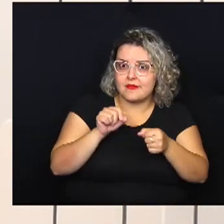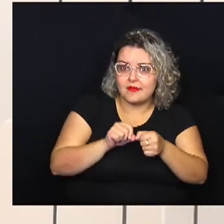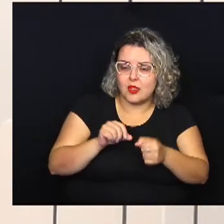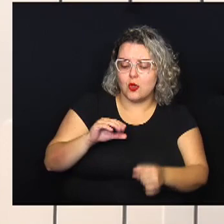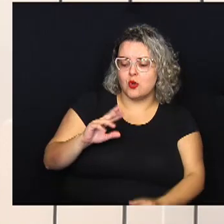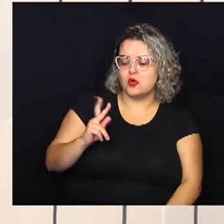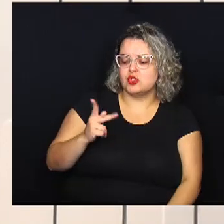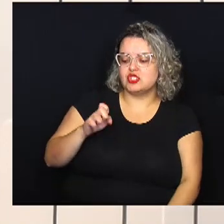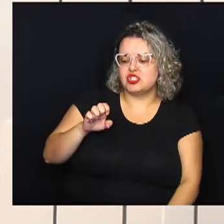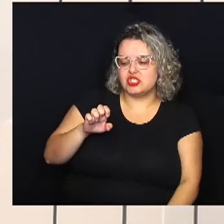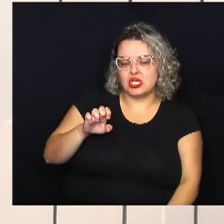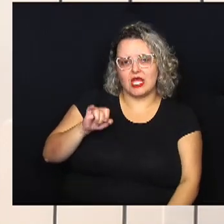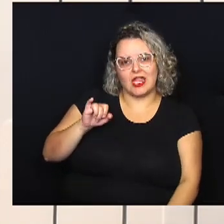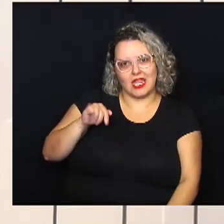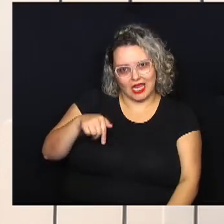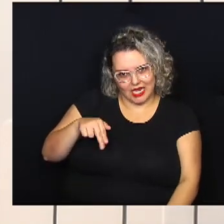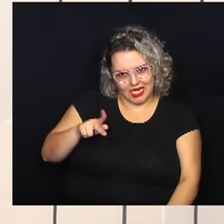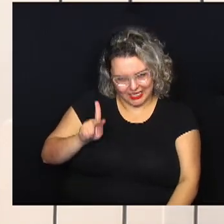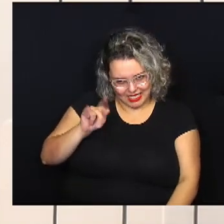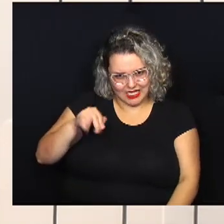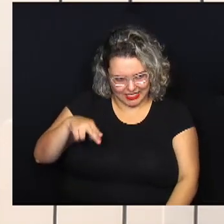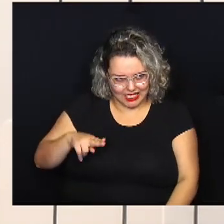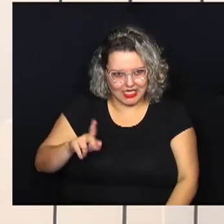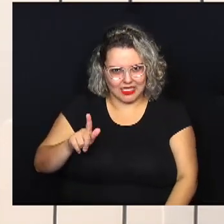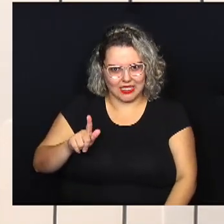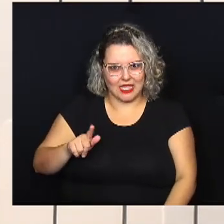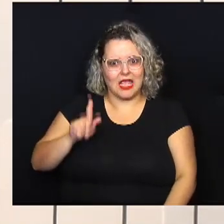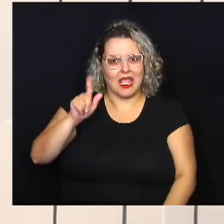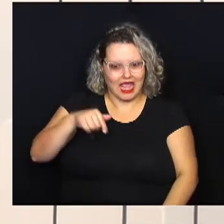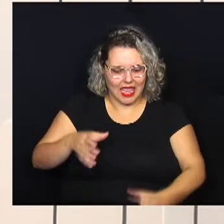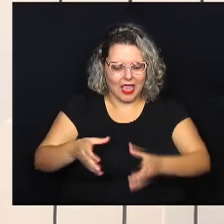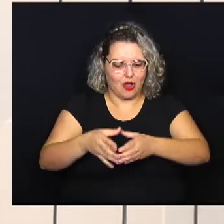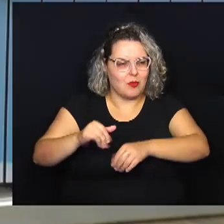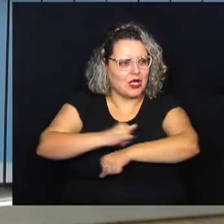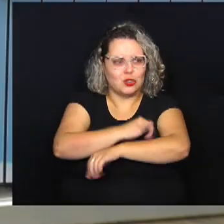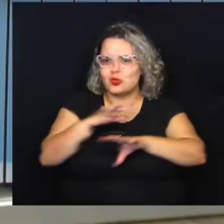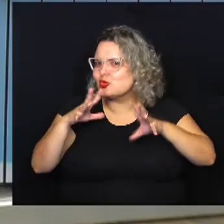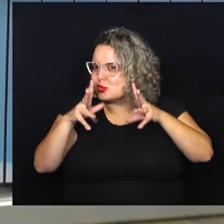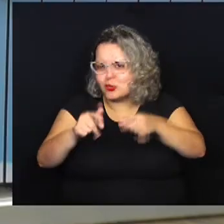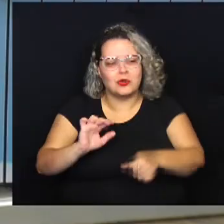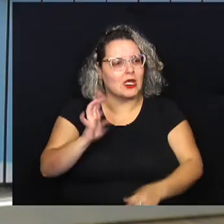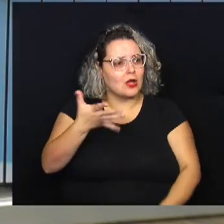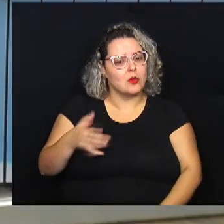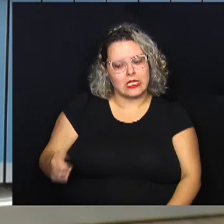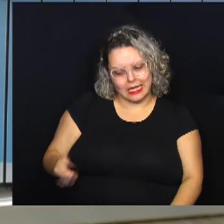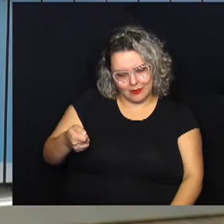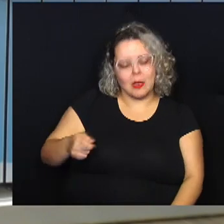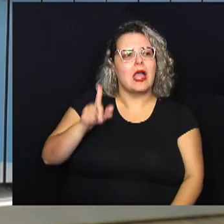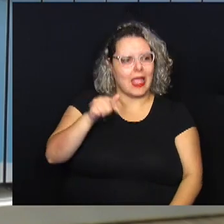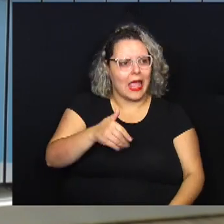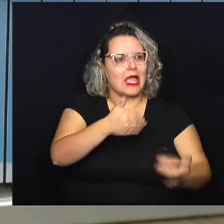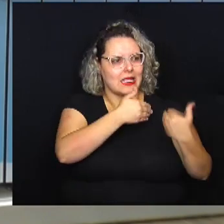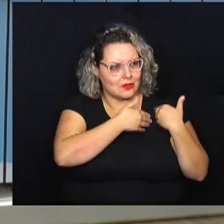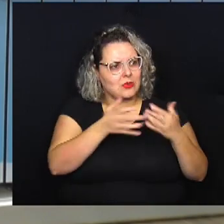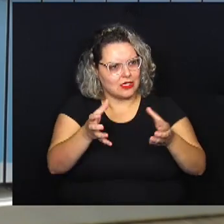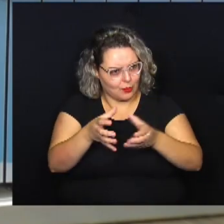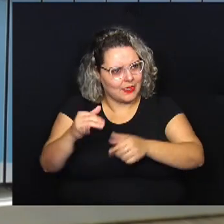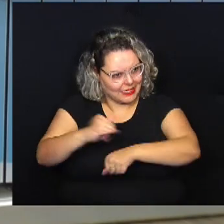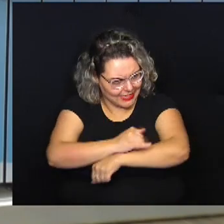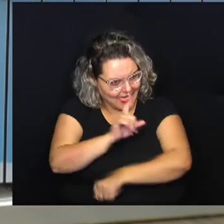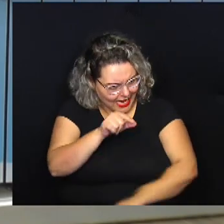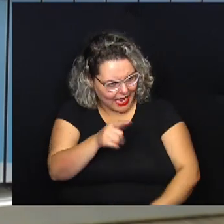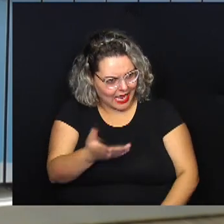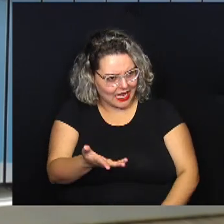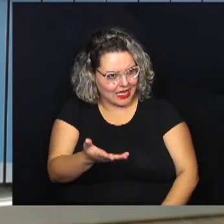check-in, a companhia aérea que é responsável pela minha bagagem, tudo que acontecer com ela, então, é de responsabilidade da companhia?